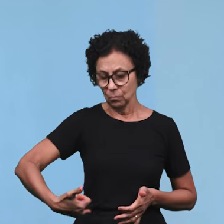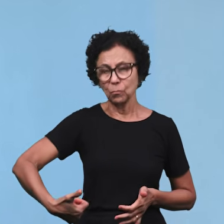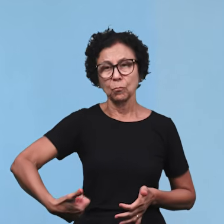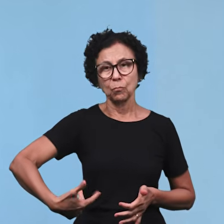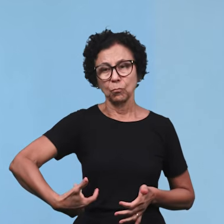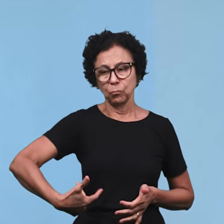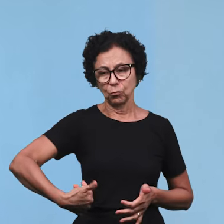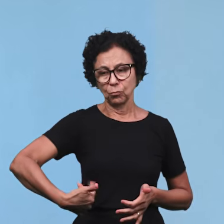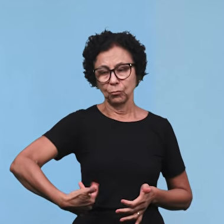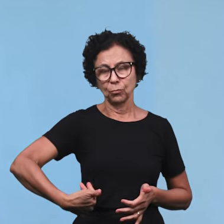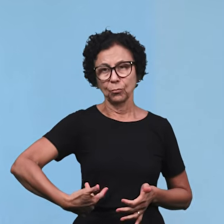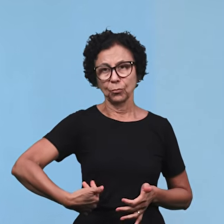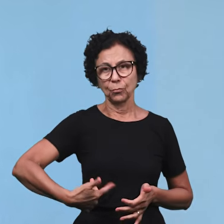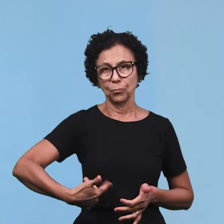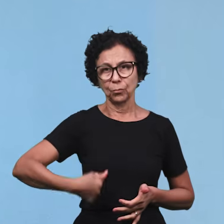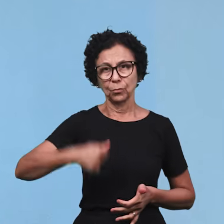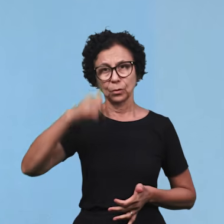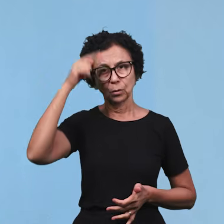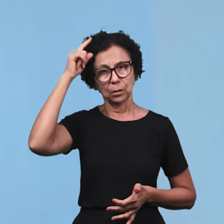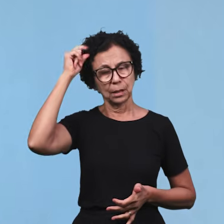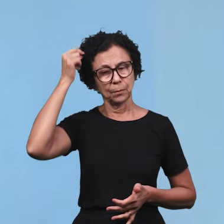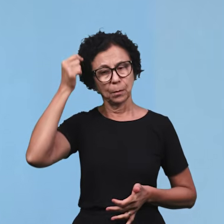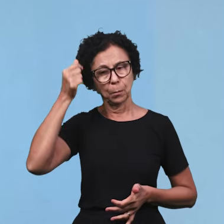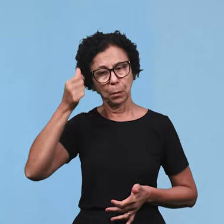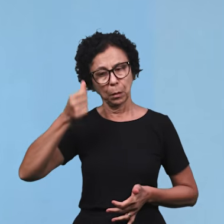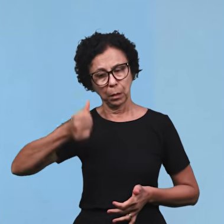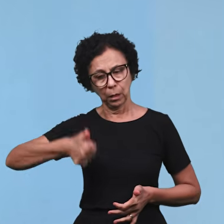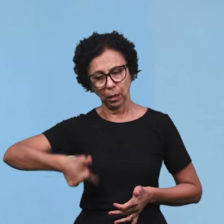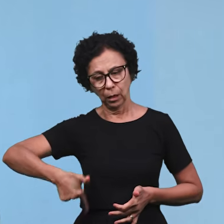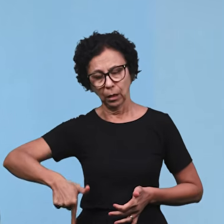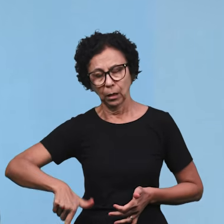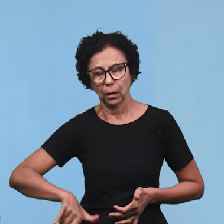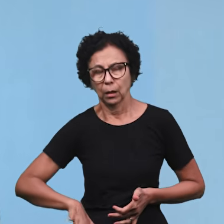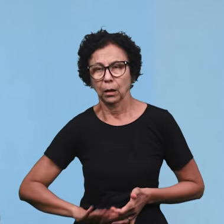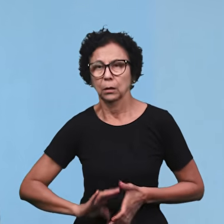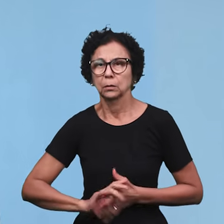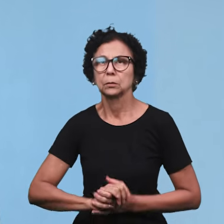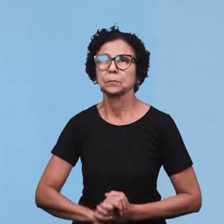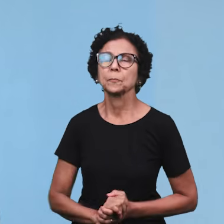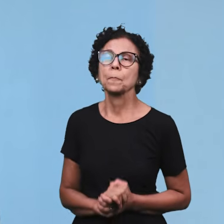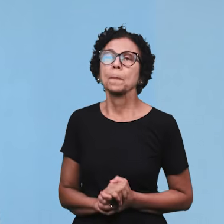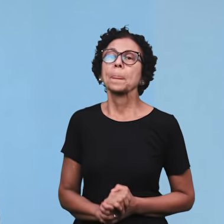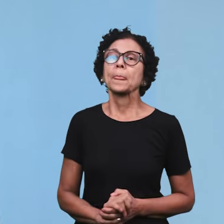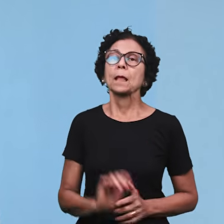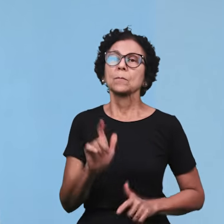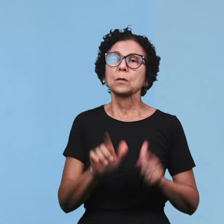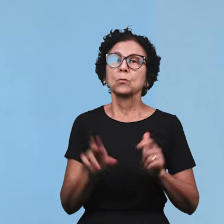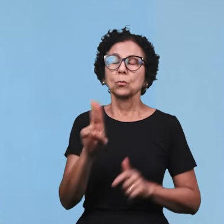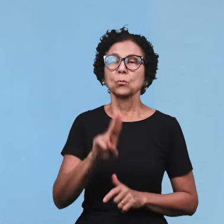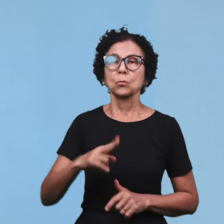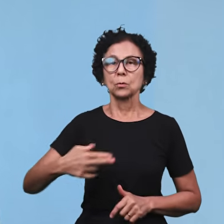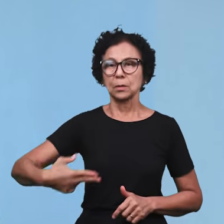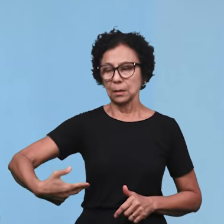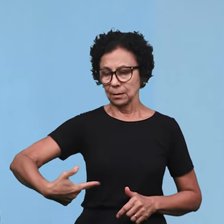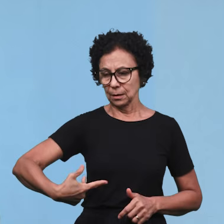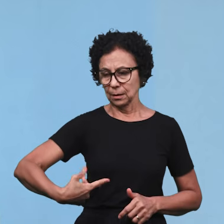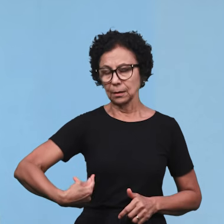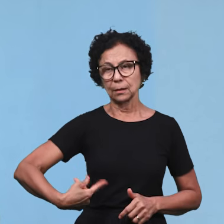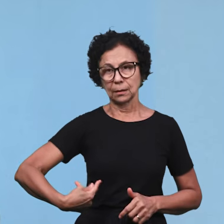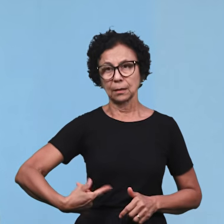de eflúvio telógeno, que é quando esses pacientes fazem uso dessas canetas emagrecedoras, os pacientes ficam